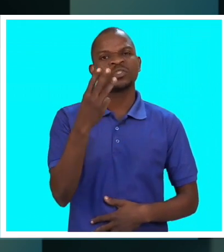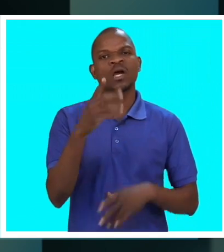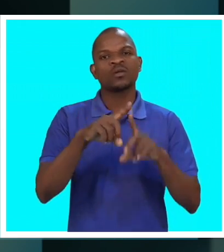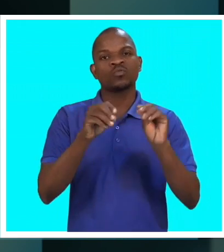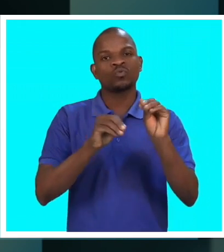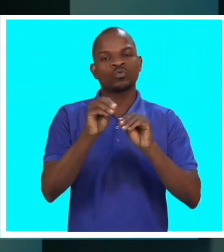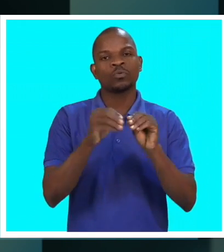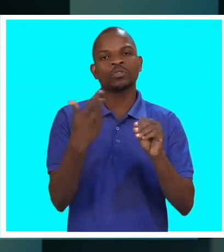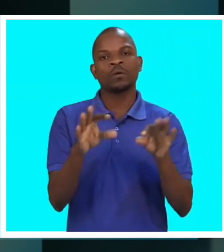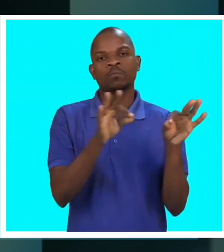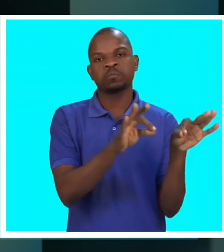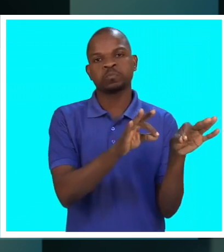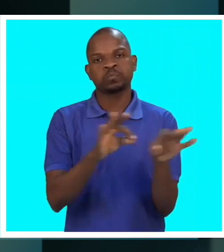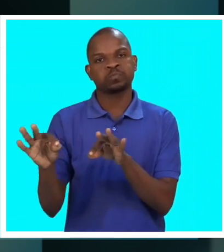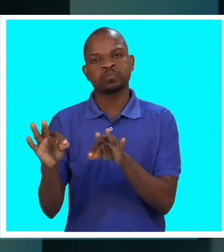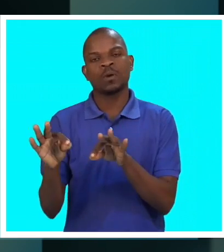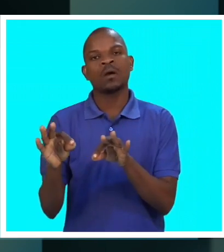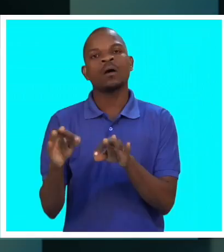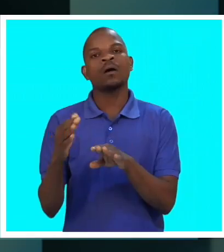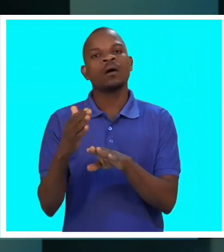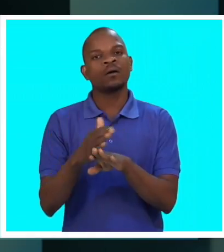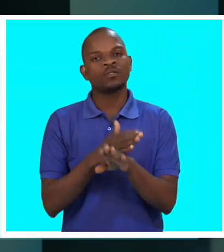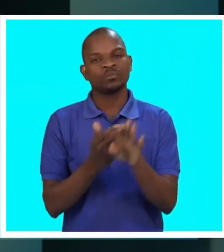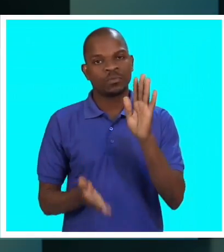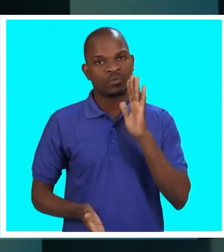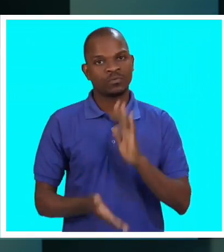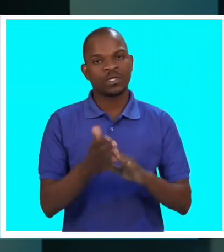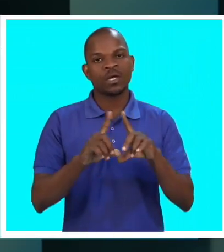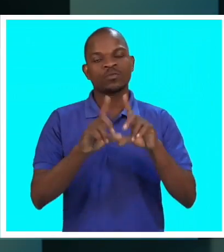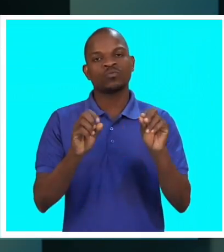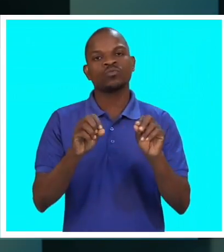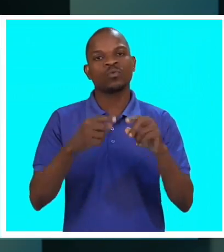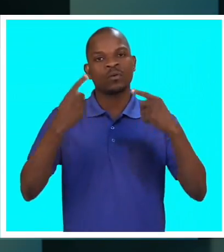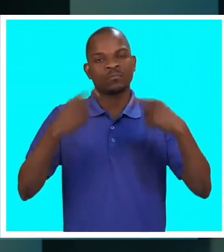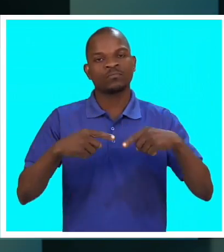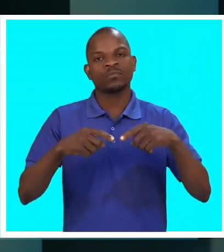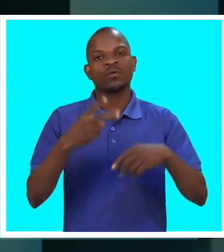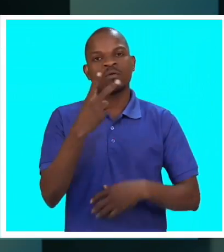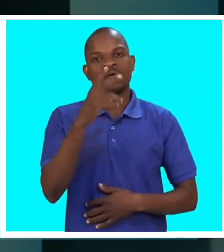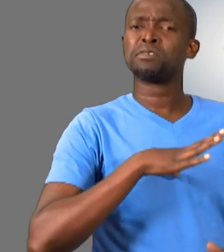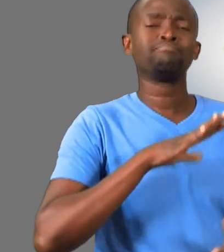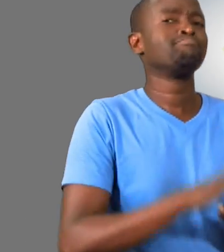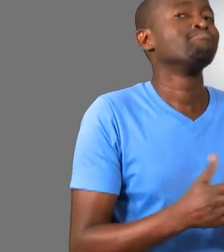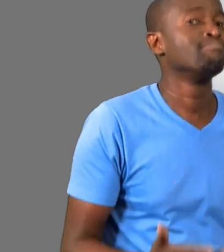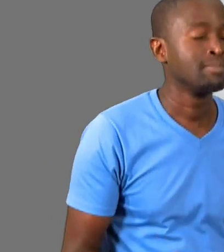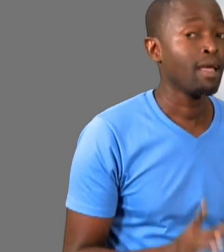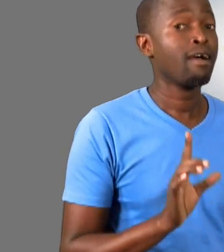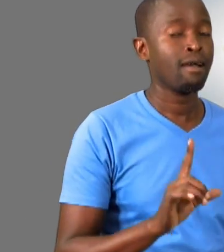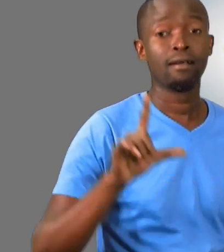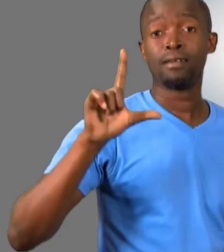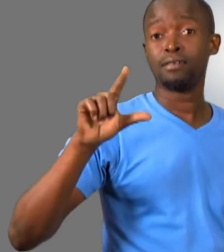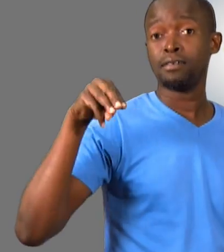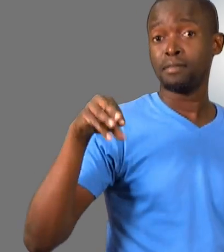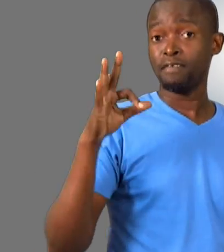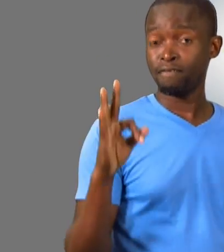três jogos foram adiados na jornada inaugural do Moçambola 2018. Aí